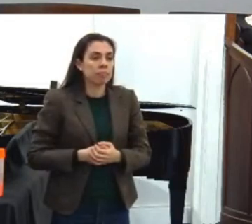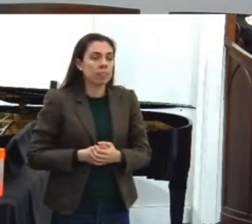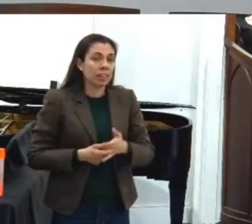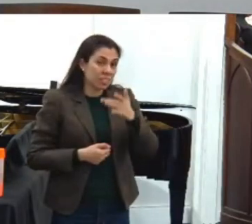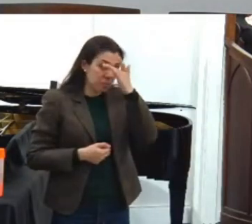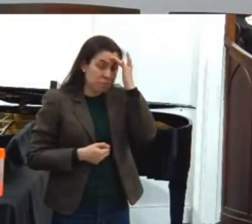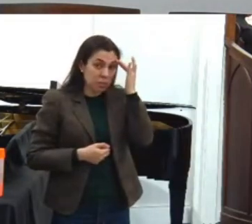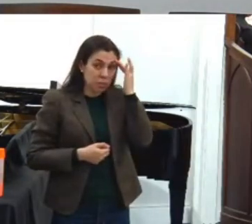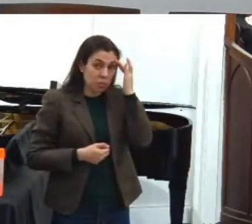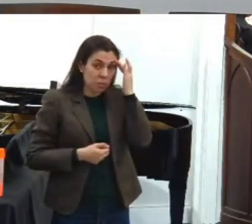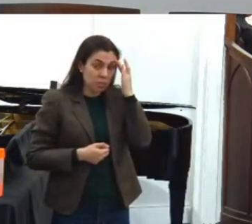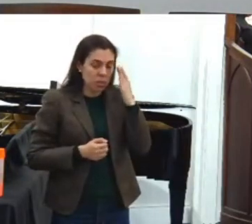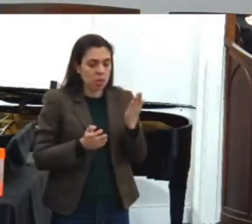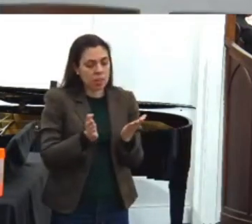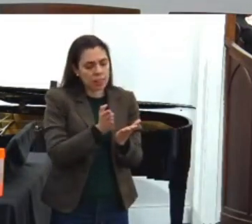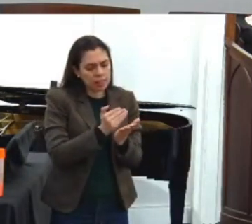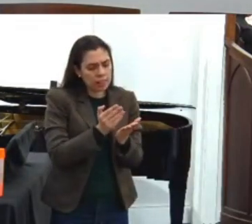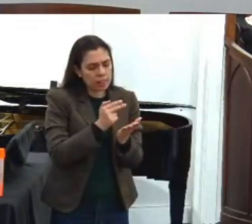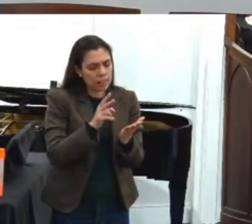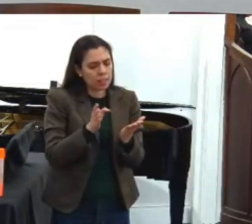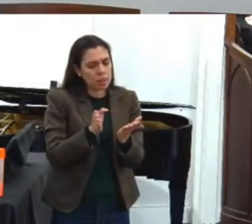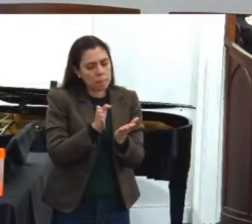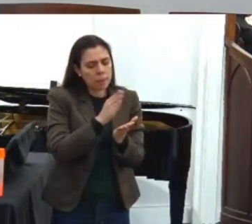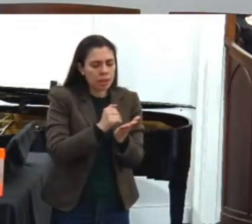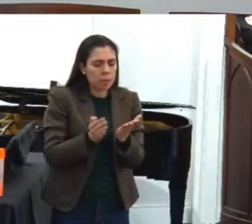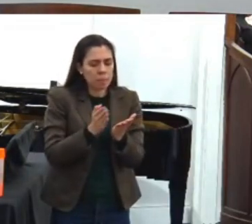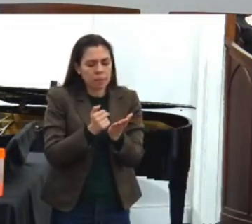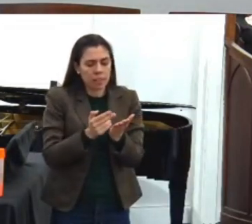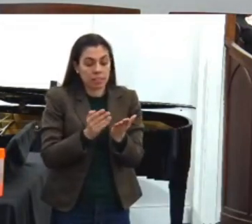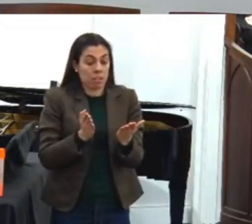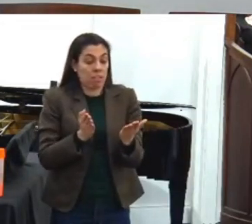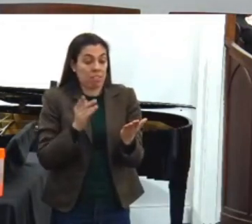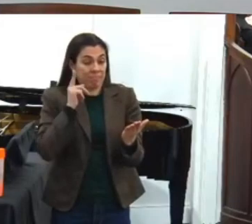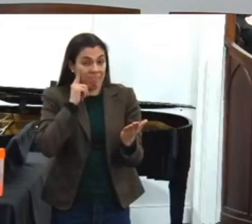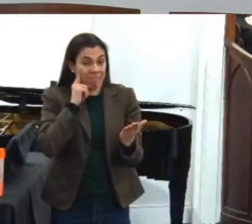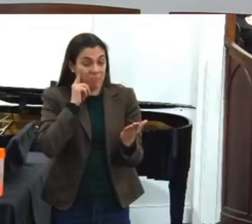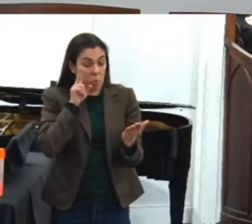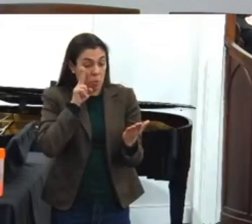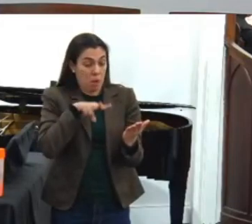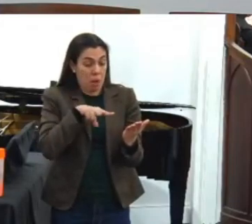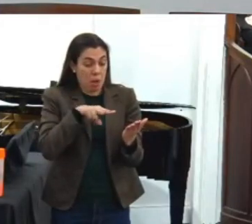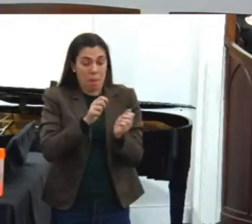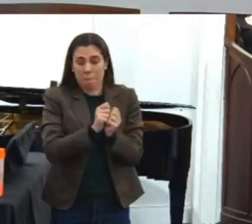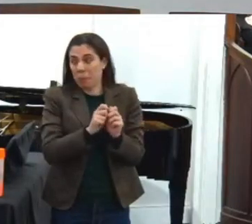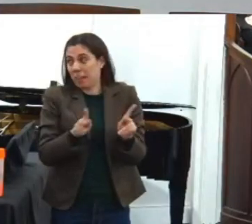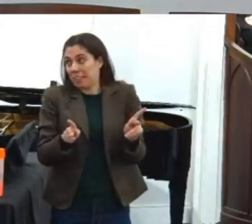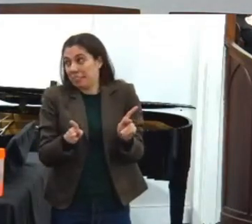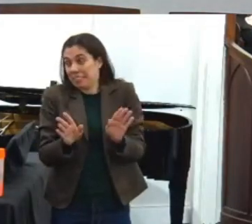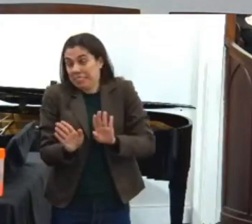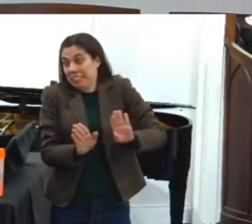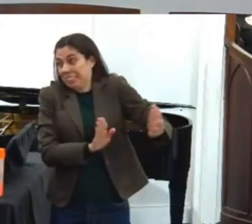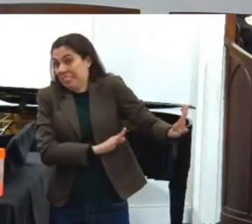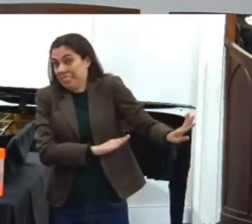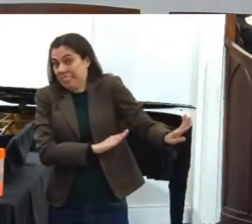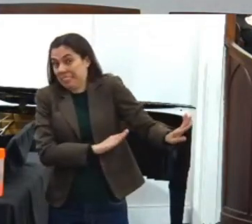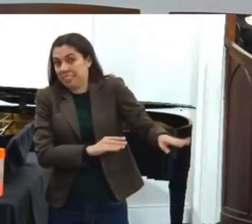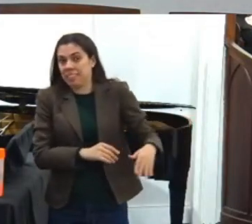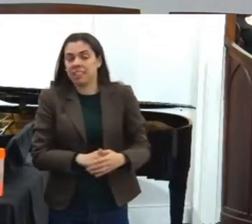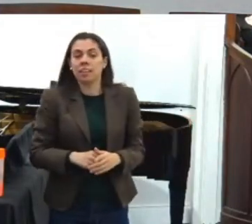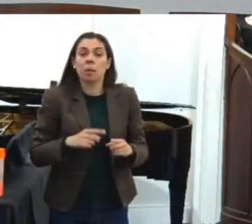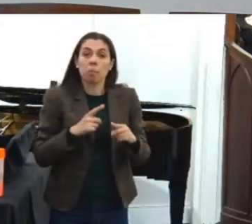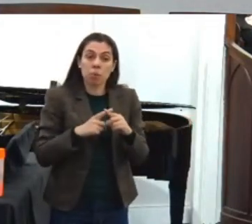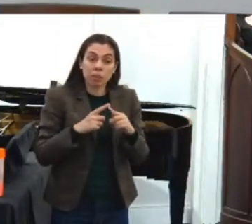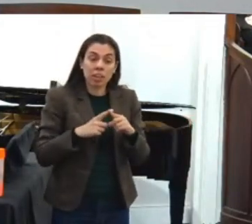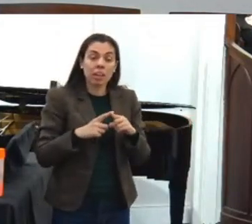de Apocalipse, dado as simbologias, as metáforas e tantas outras coisas